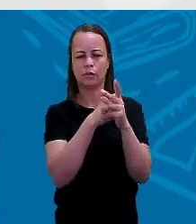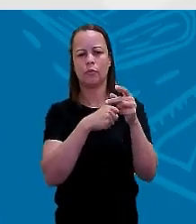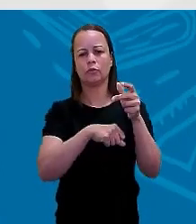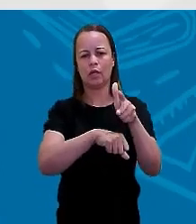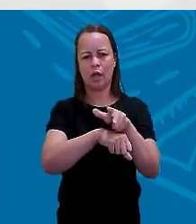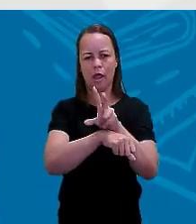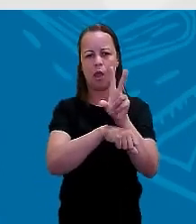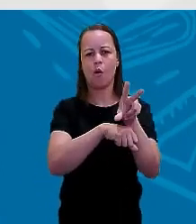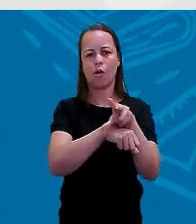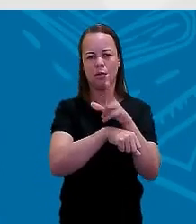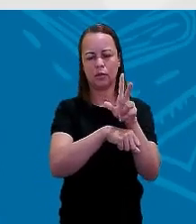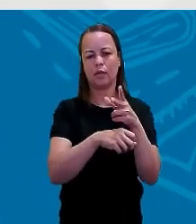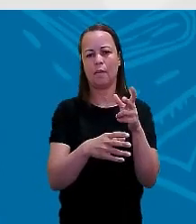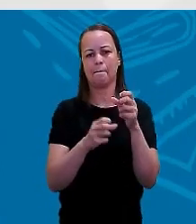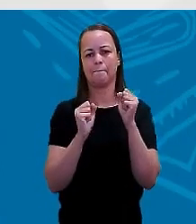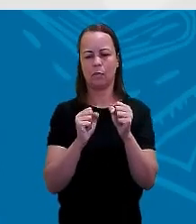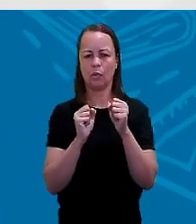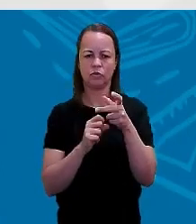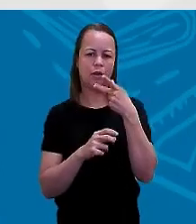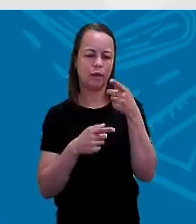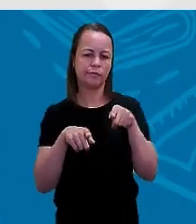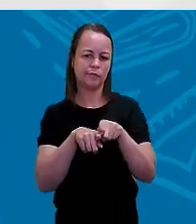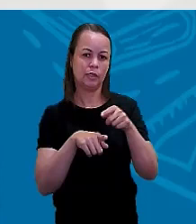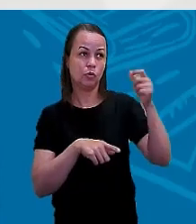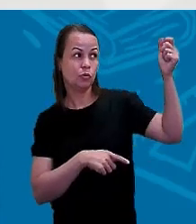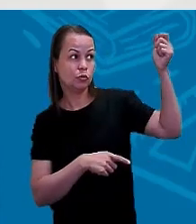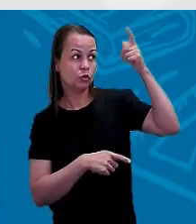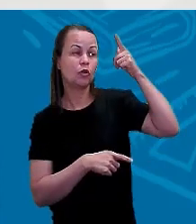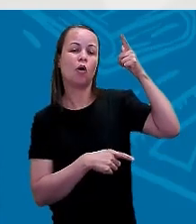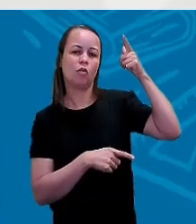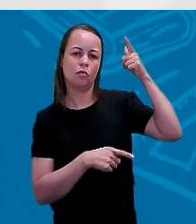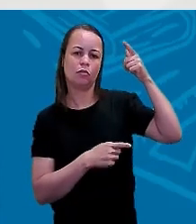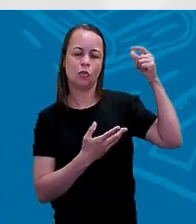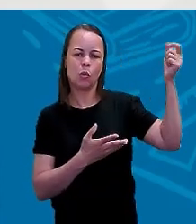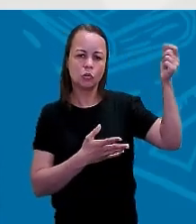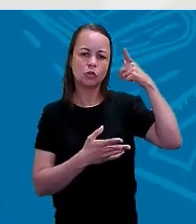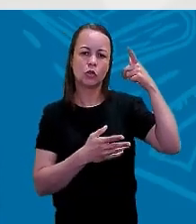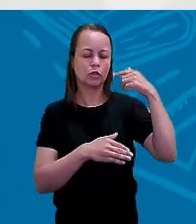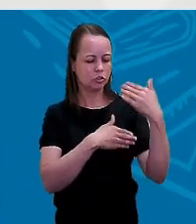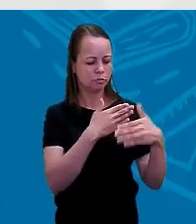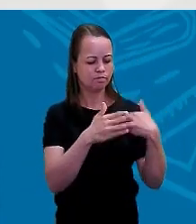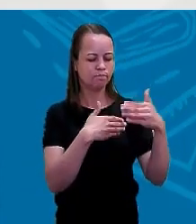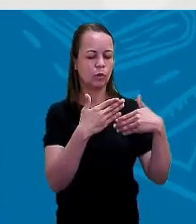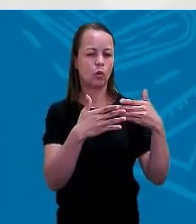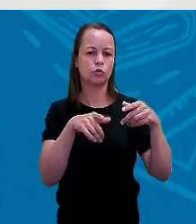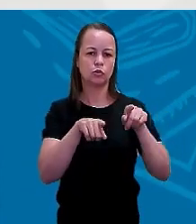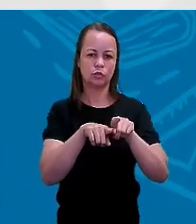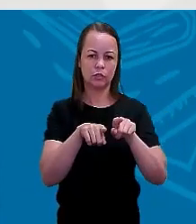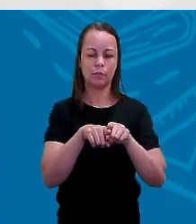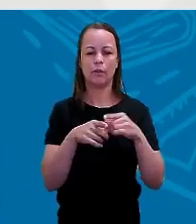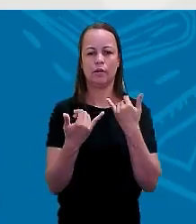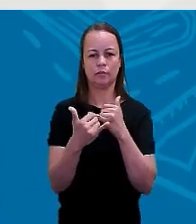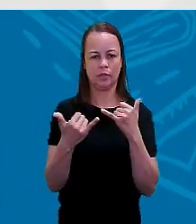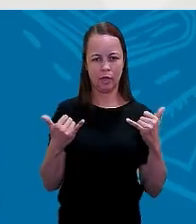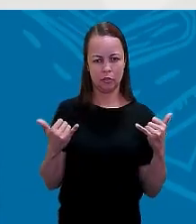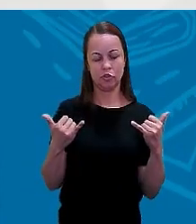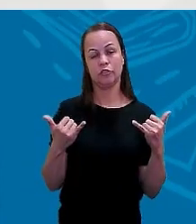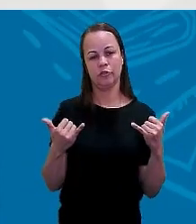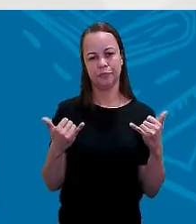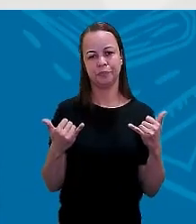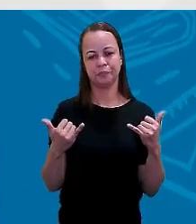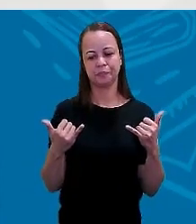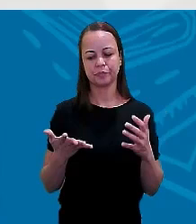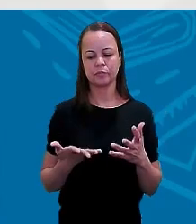podemos citar o sol, que através da energia solar a gente produz, né, energia elétrica, ou seja,